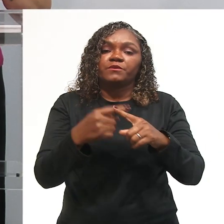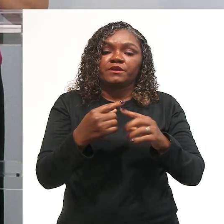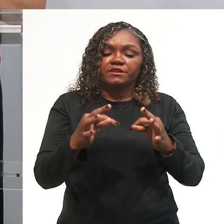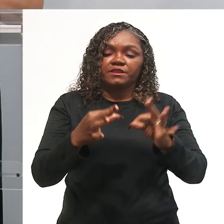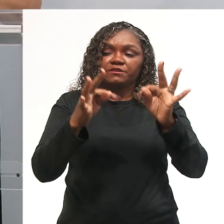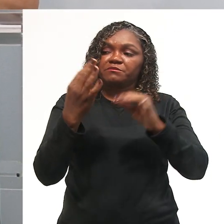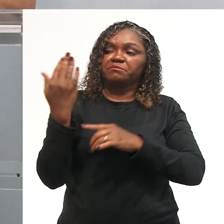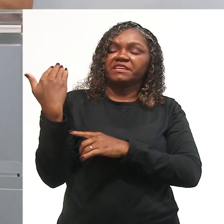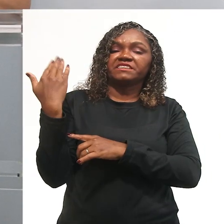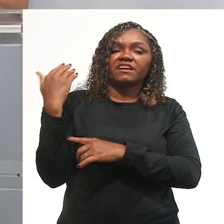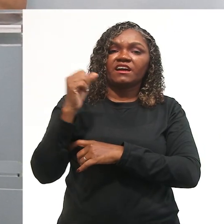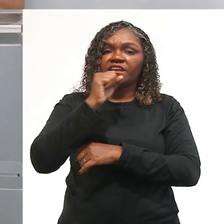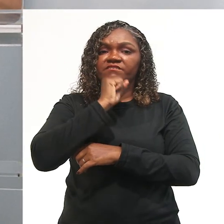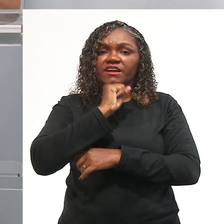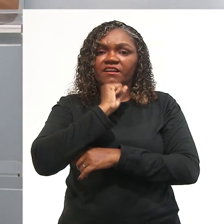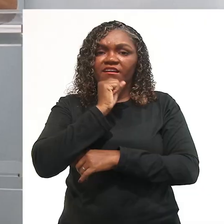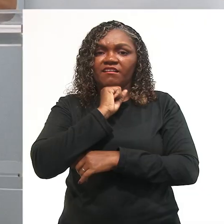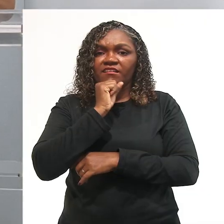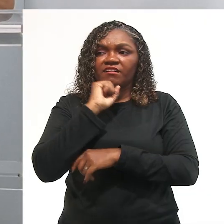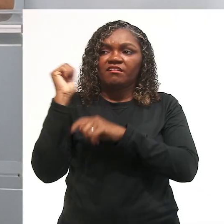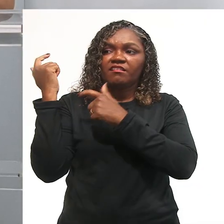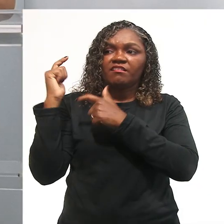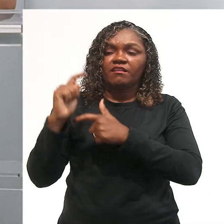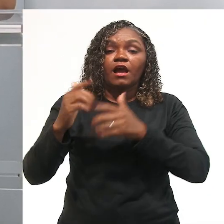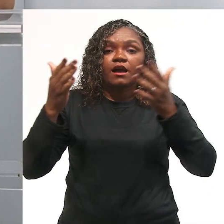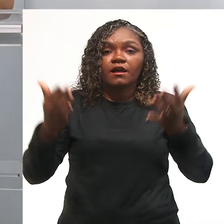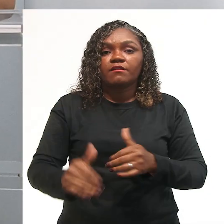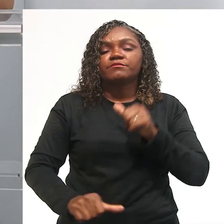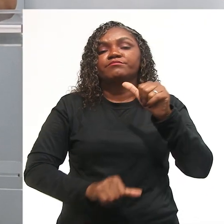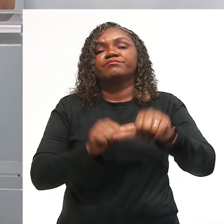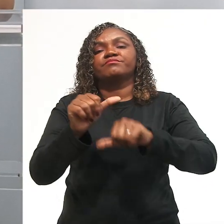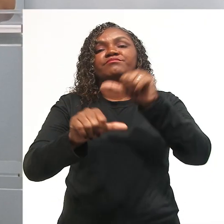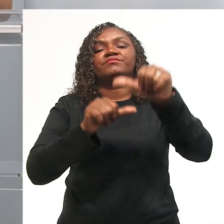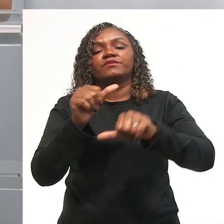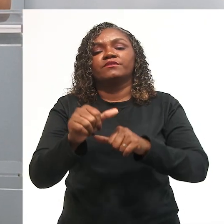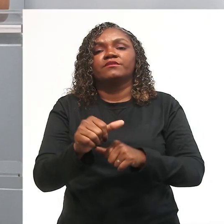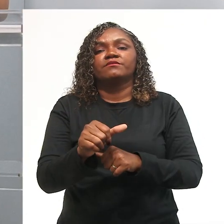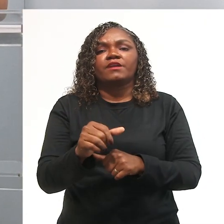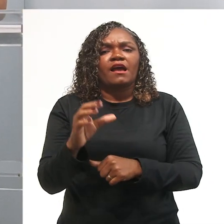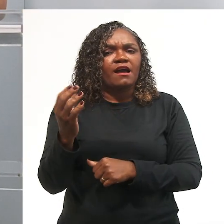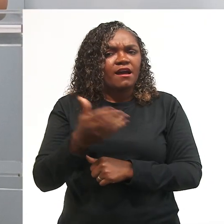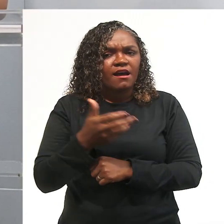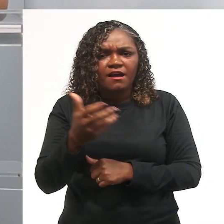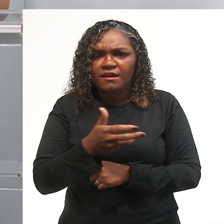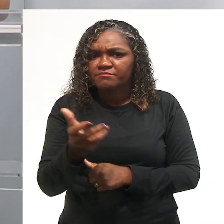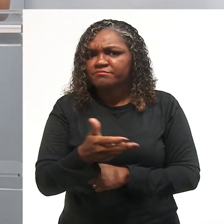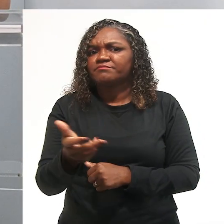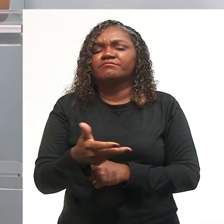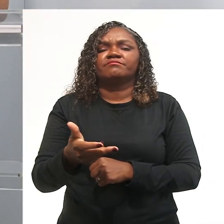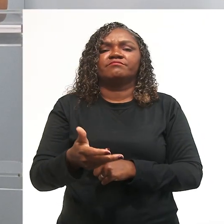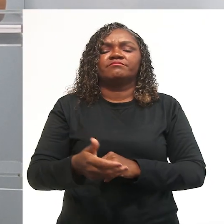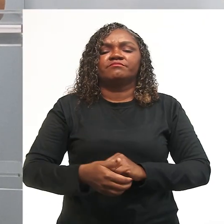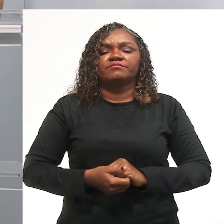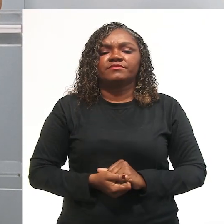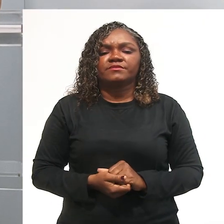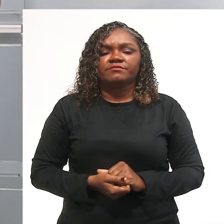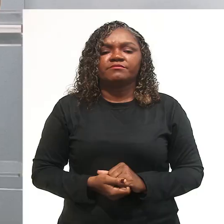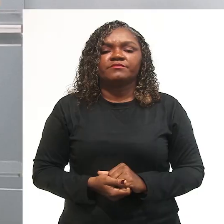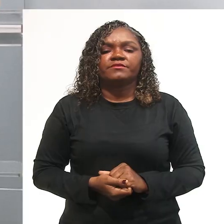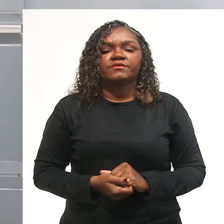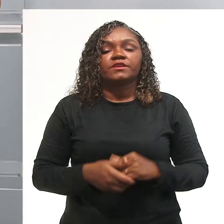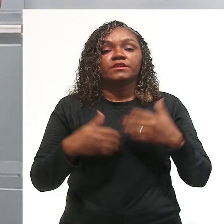e obsoleta. Então, quer dizer, são coisas que mudam e mudam muito rapidamente. E a gente,